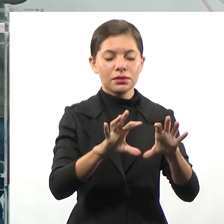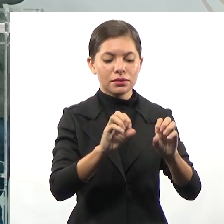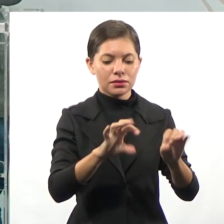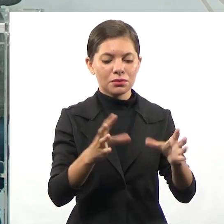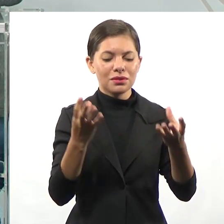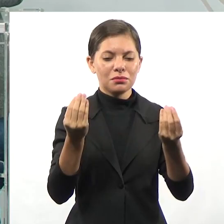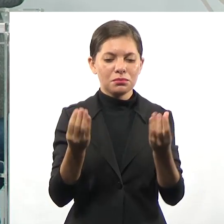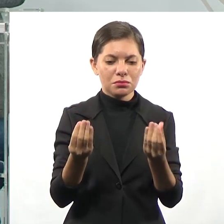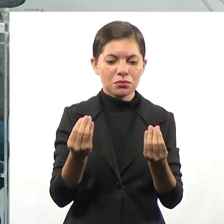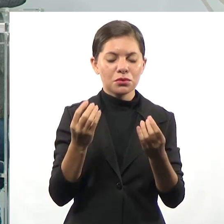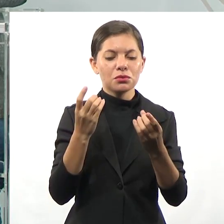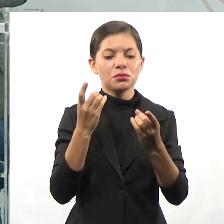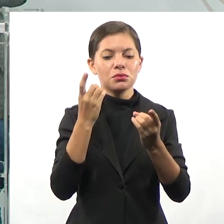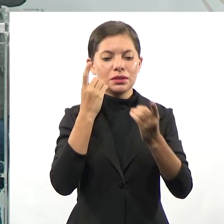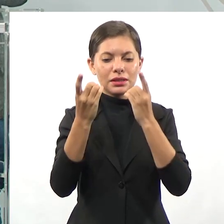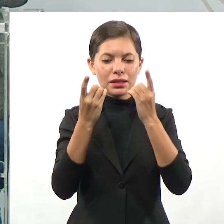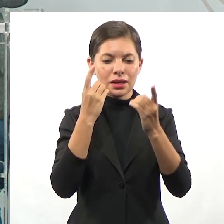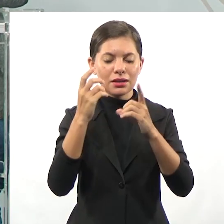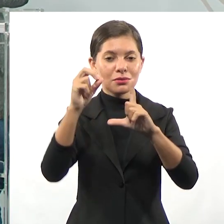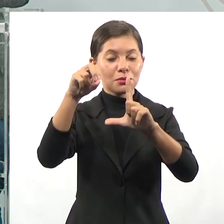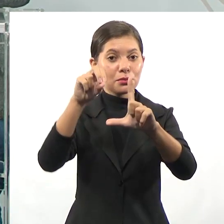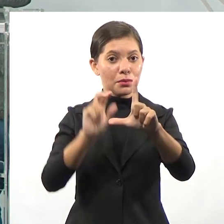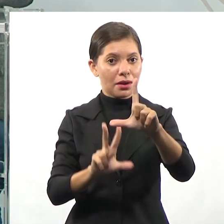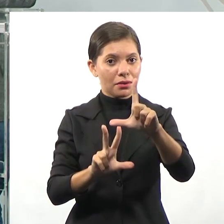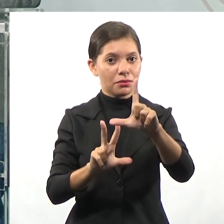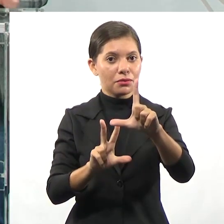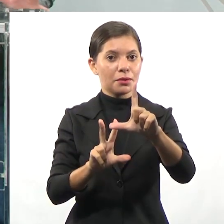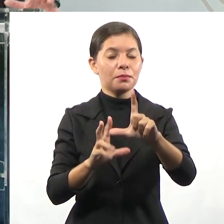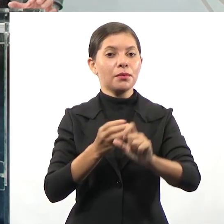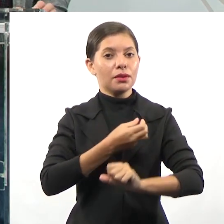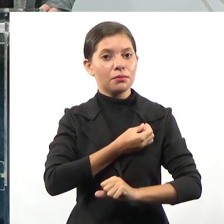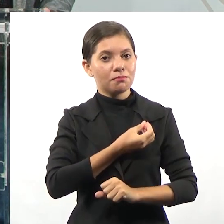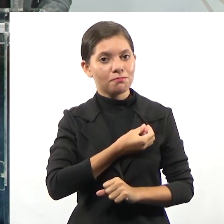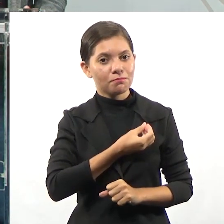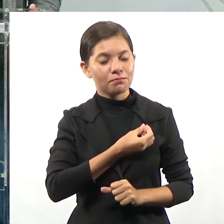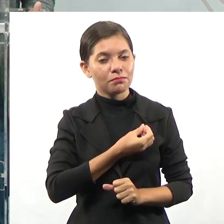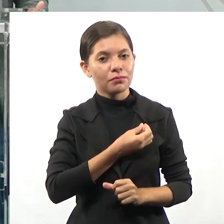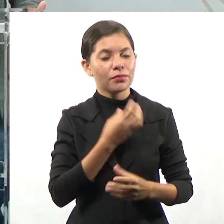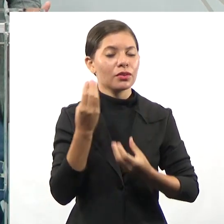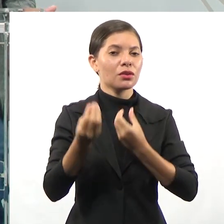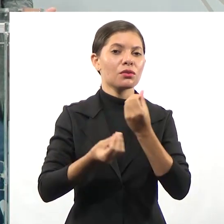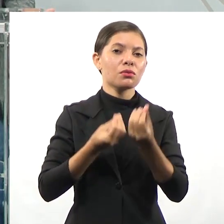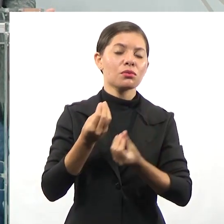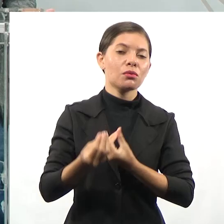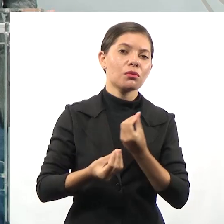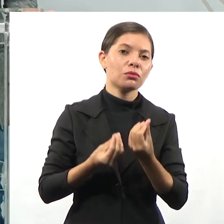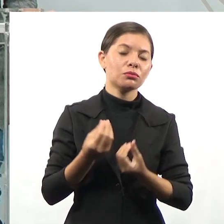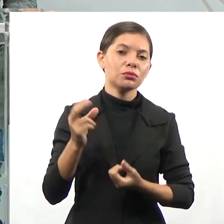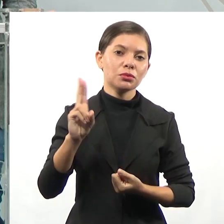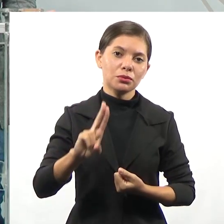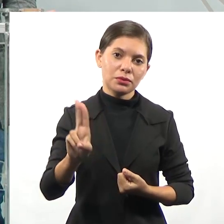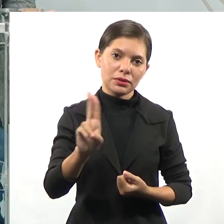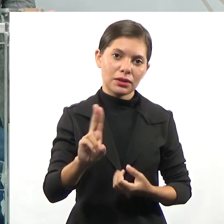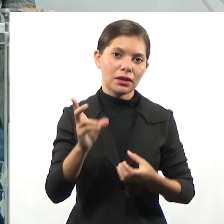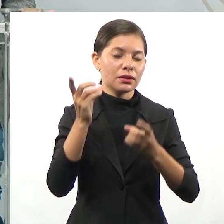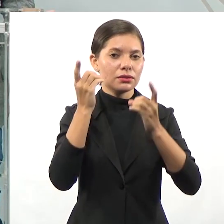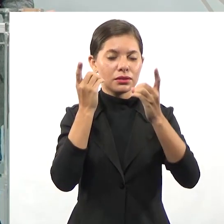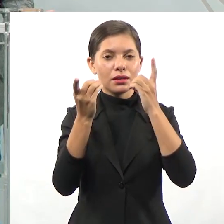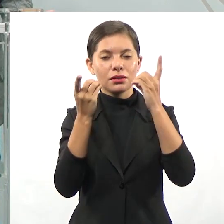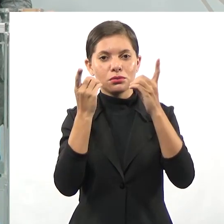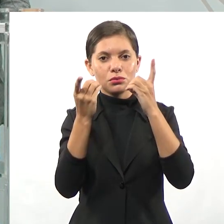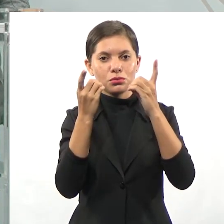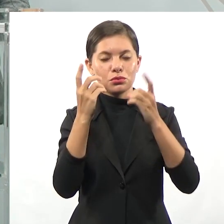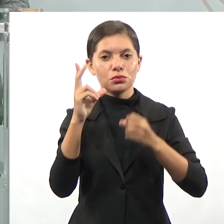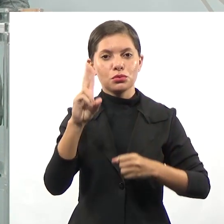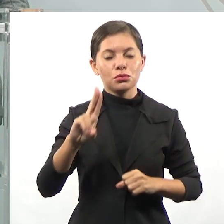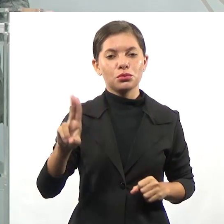que a gente pode utilizar esses dados? O uso da mineração de dados se faz presente quando você entra numa loja